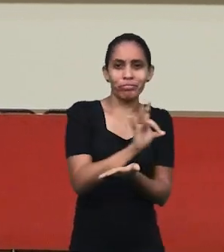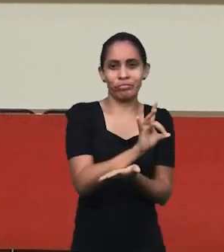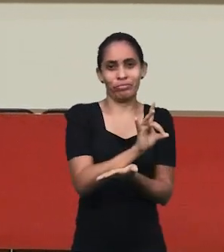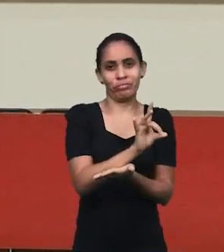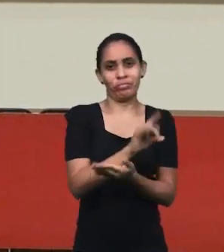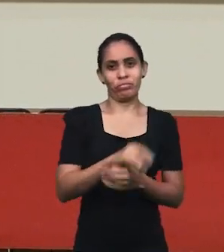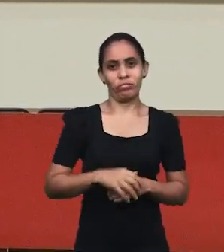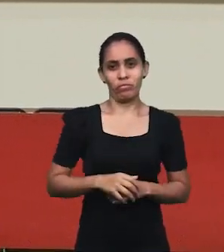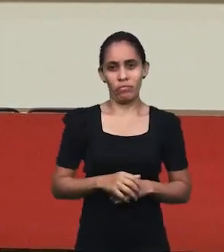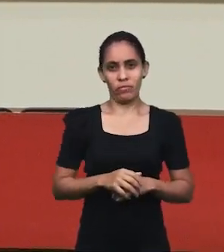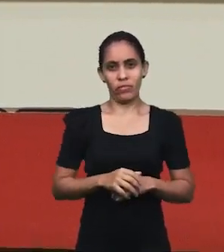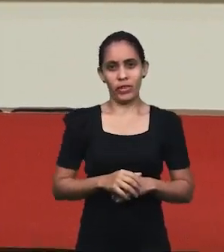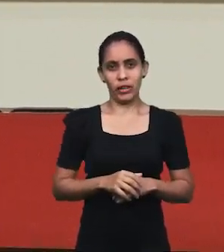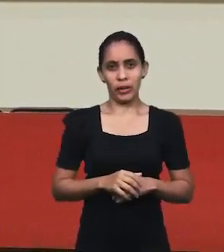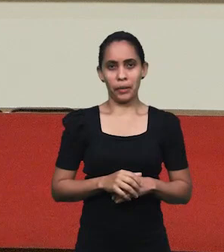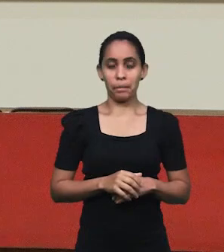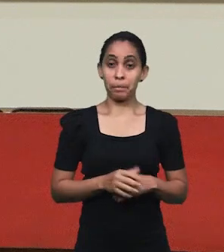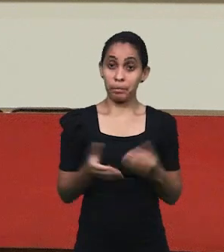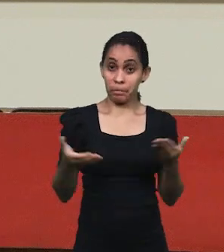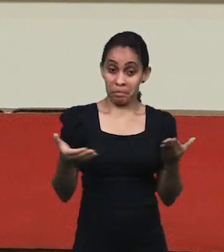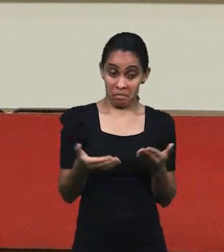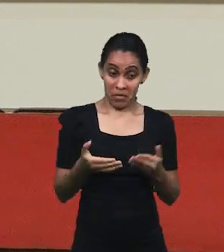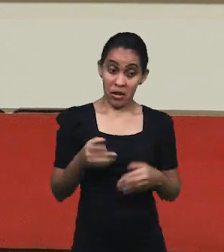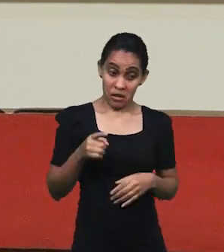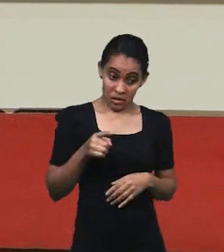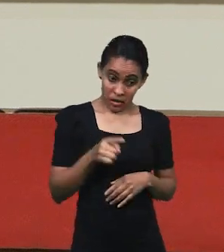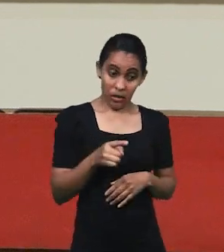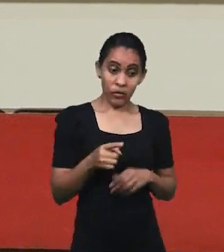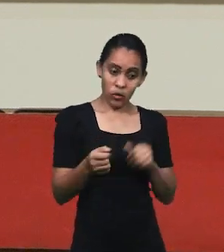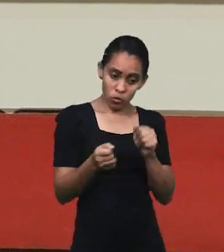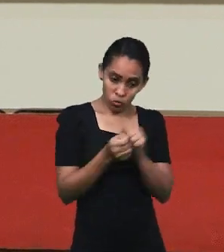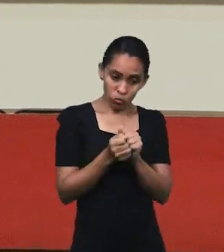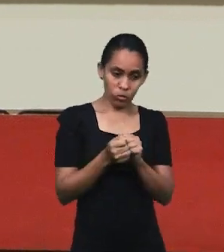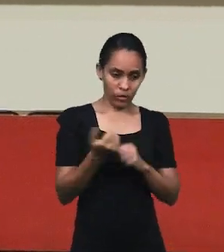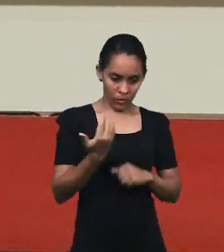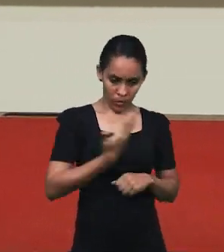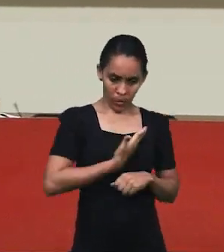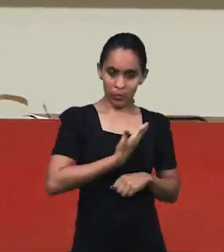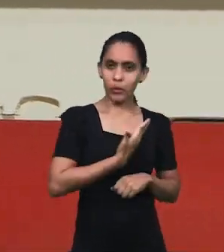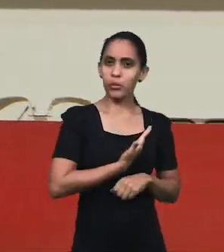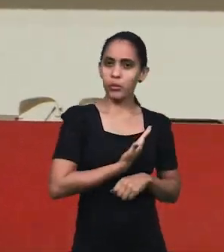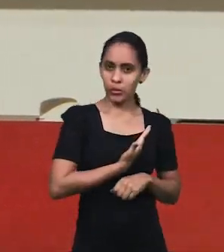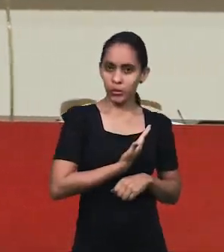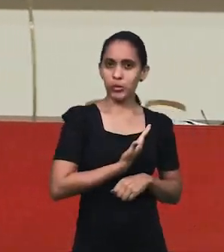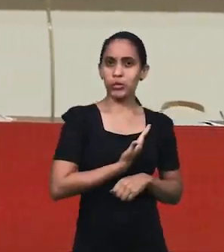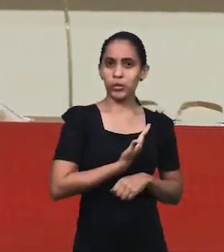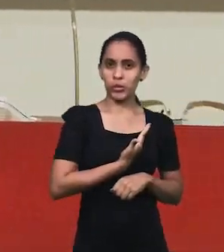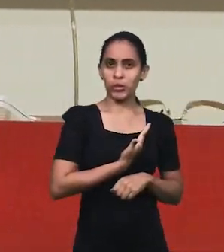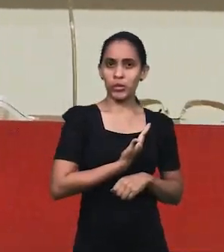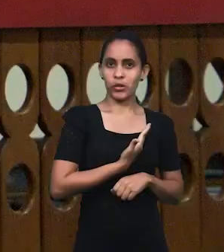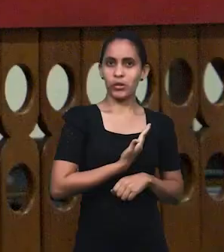vós. E Ele será o Paráclito. Ele vai ser o vosso amigo.